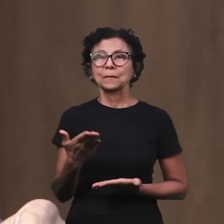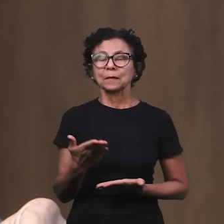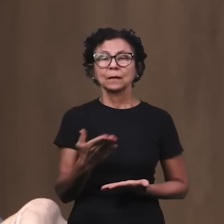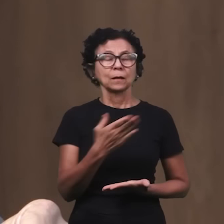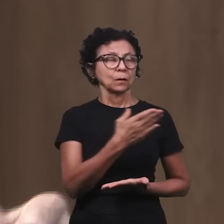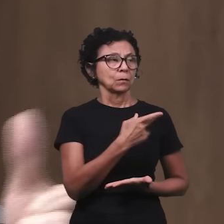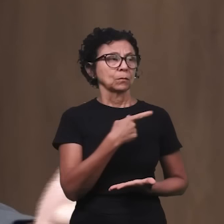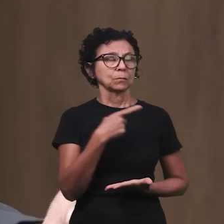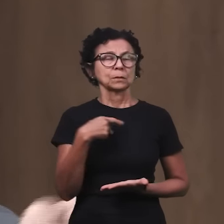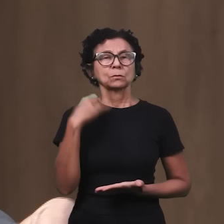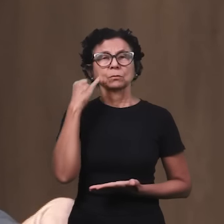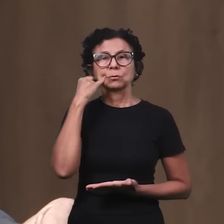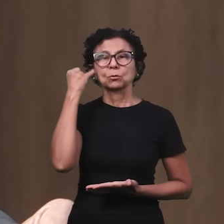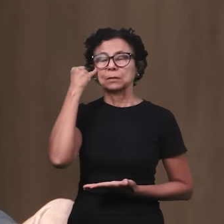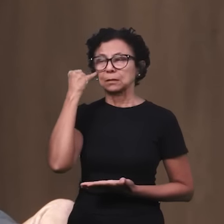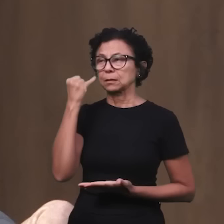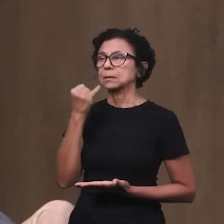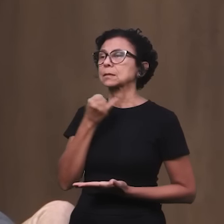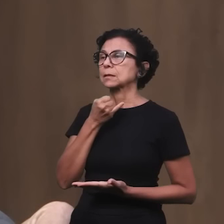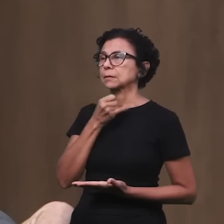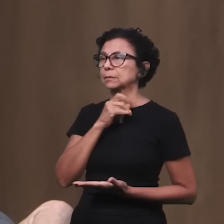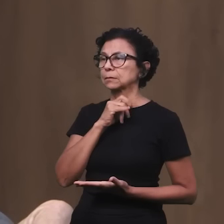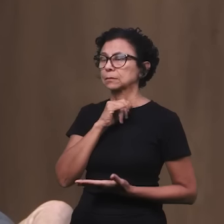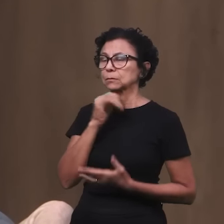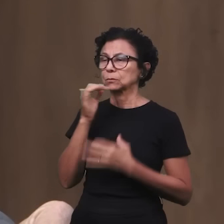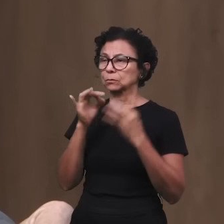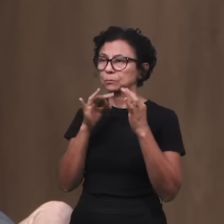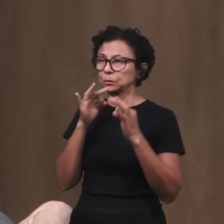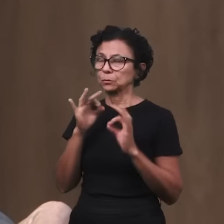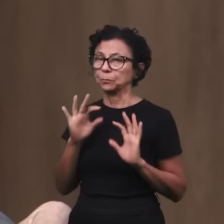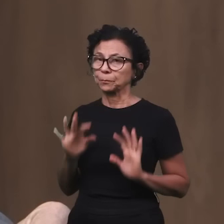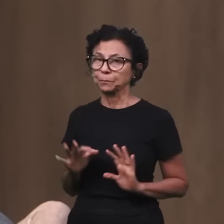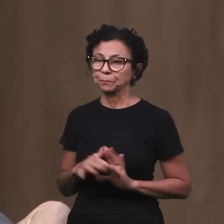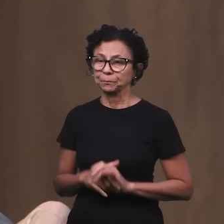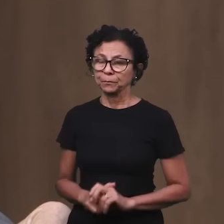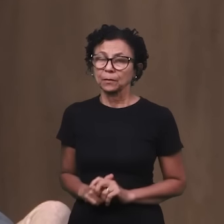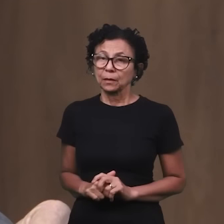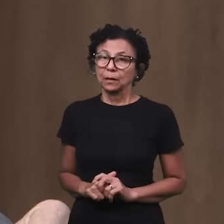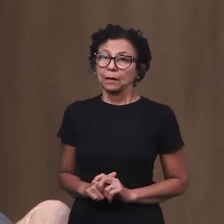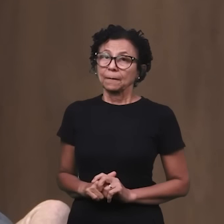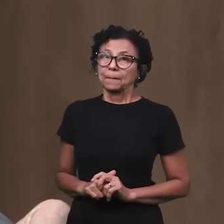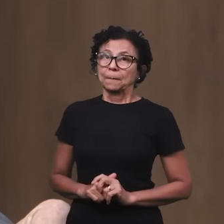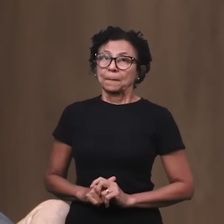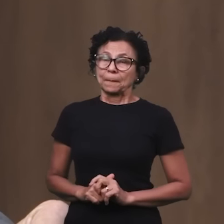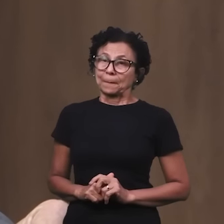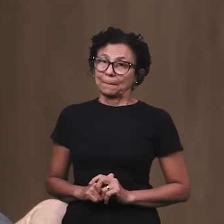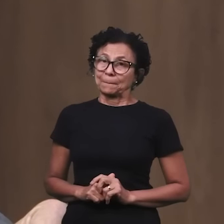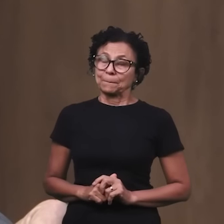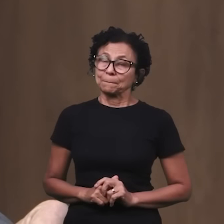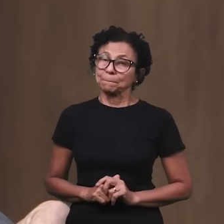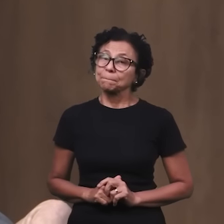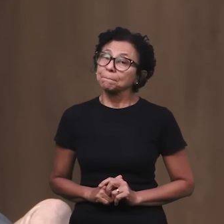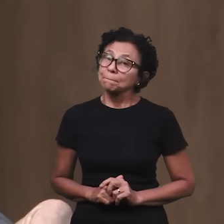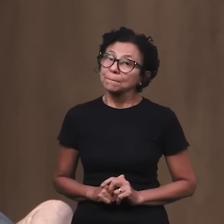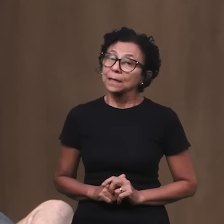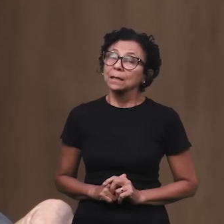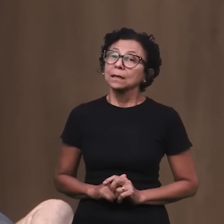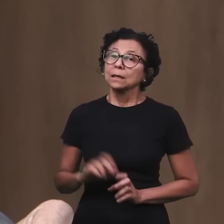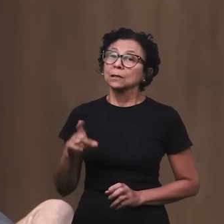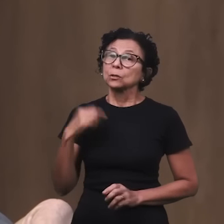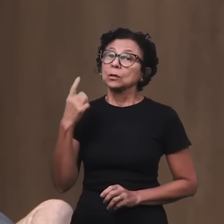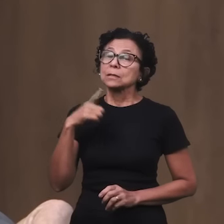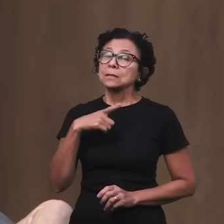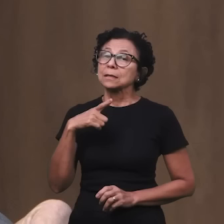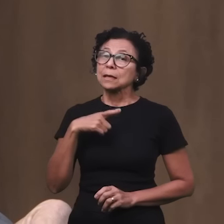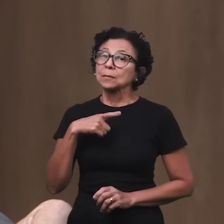Josias disse aqui, nós temos um diferencial, nós temos o Espírito Santo conosco todos